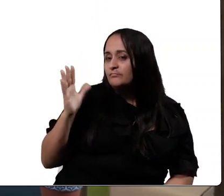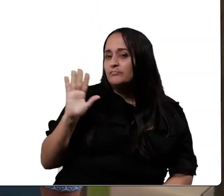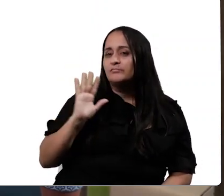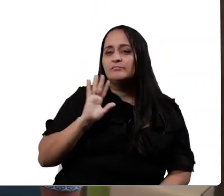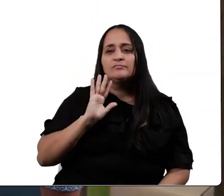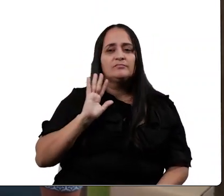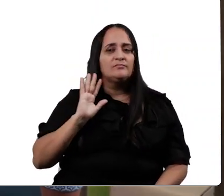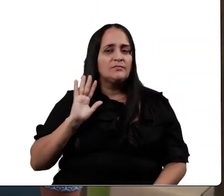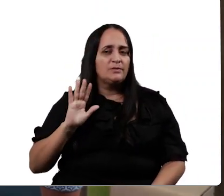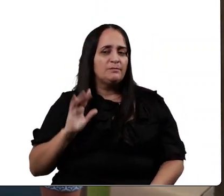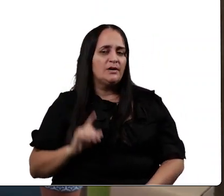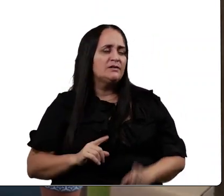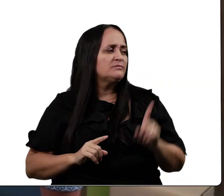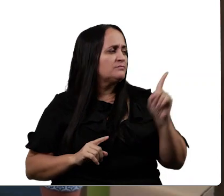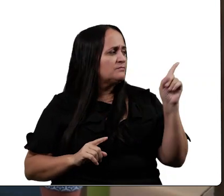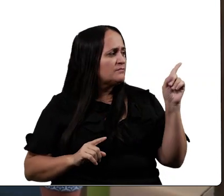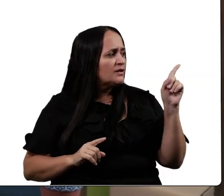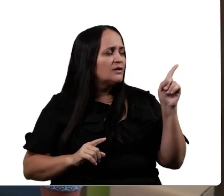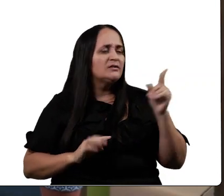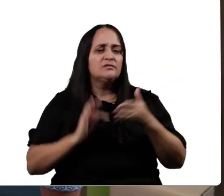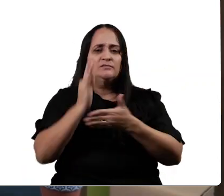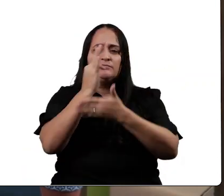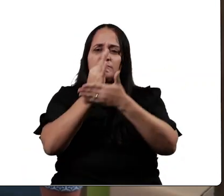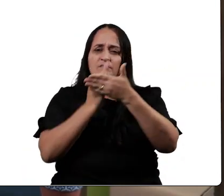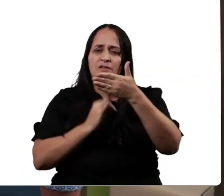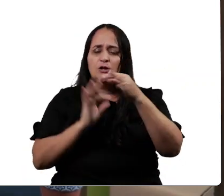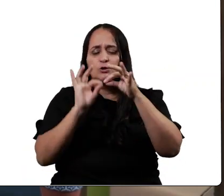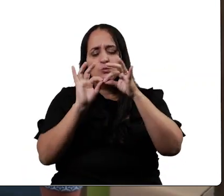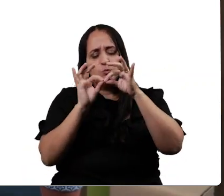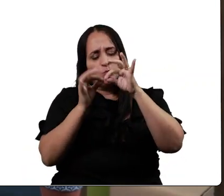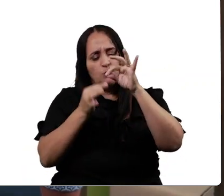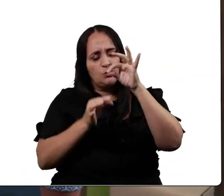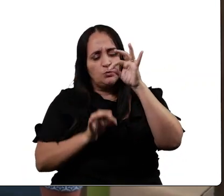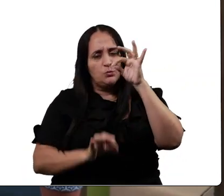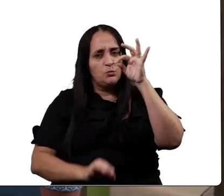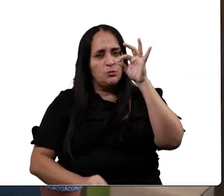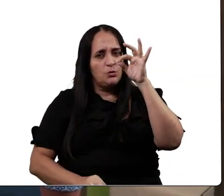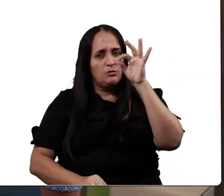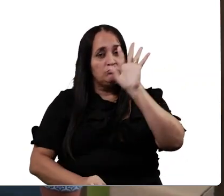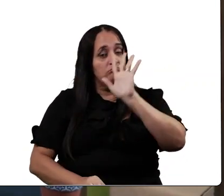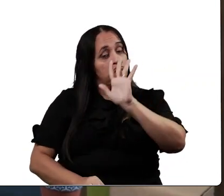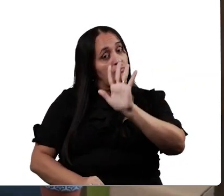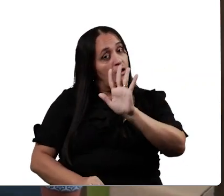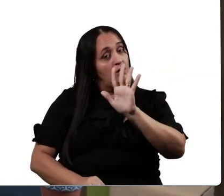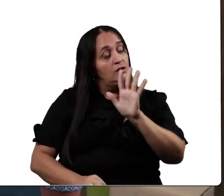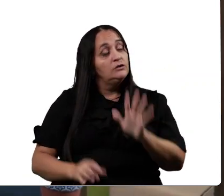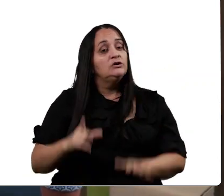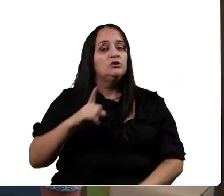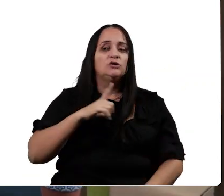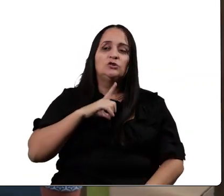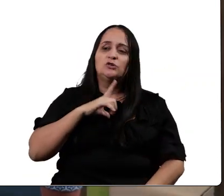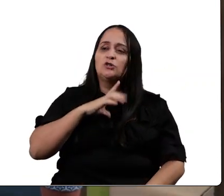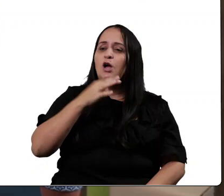reparou que ele era um pouco mais longo, ele tinha algo que a gente chama de opinião.